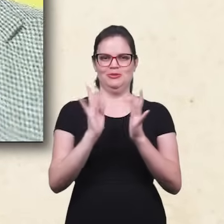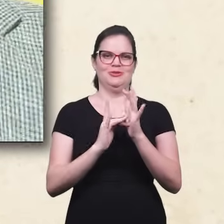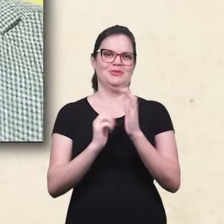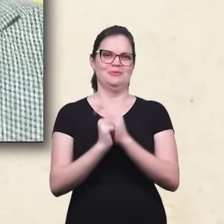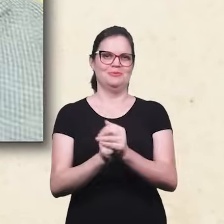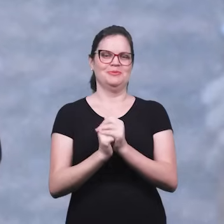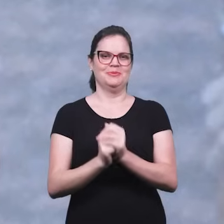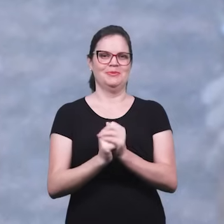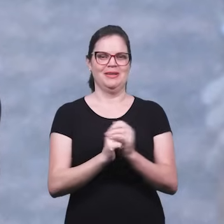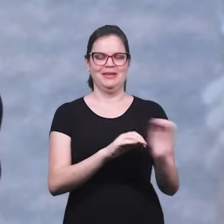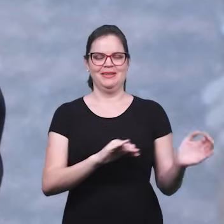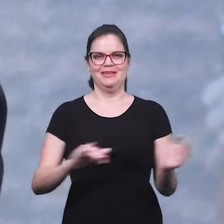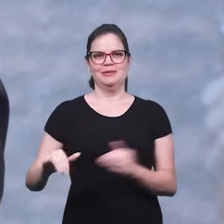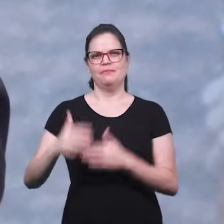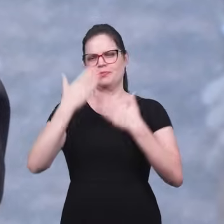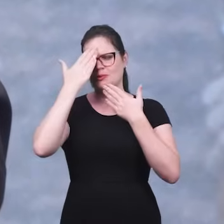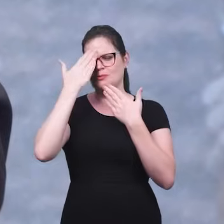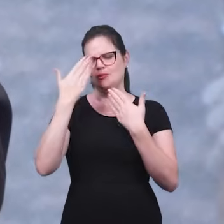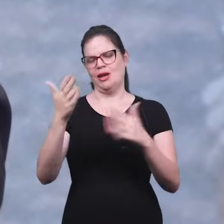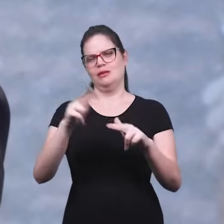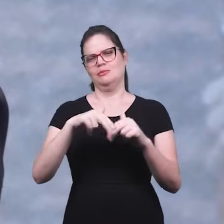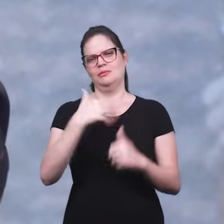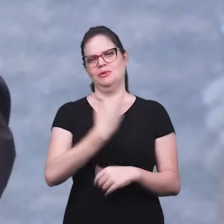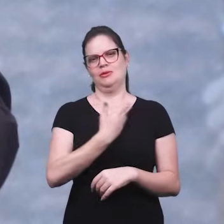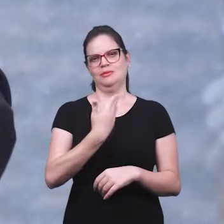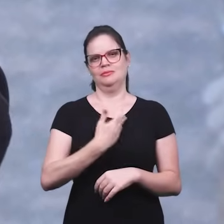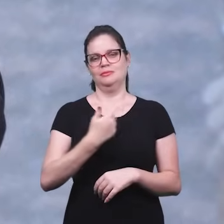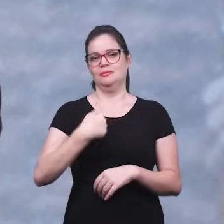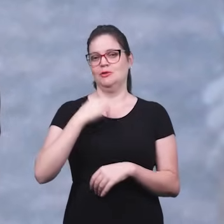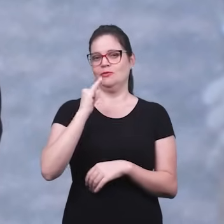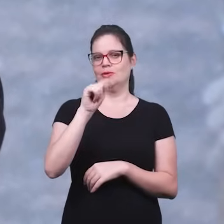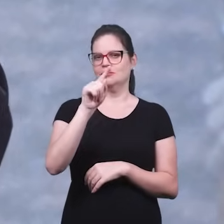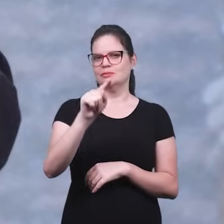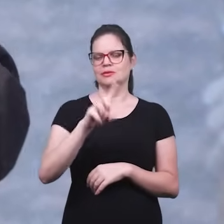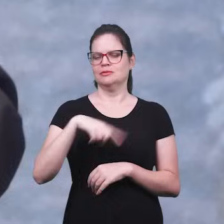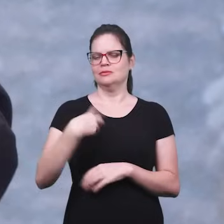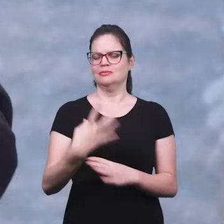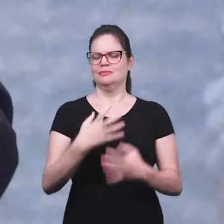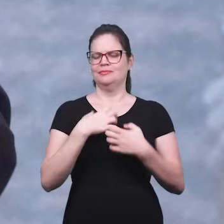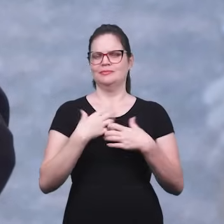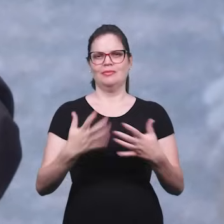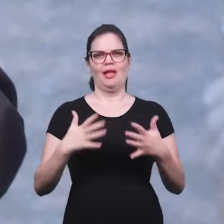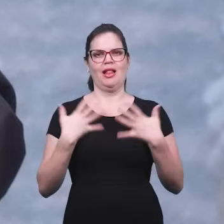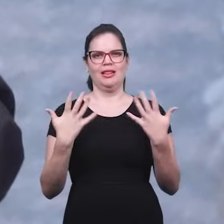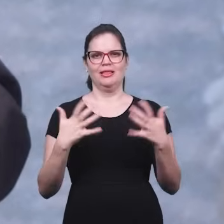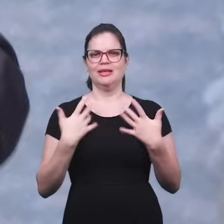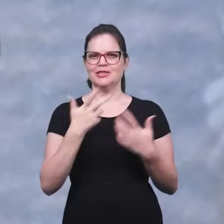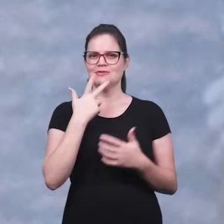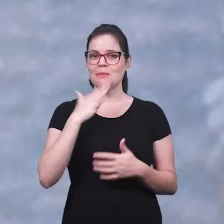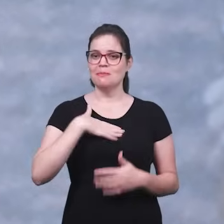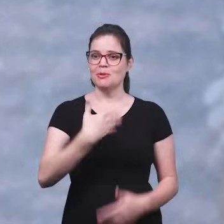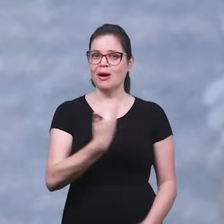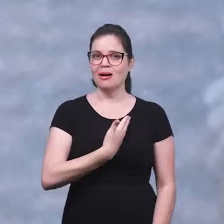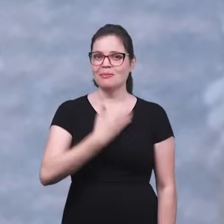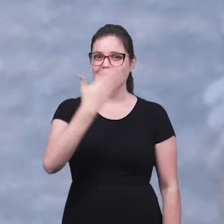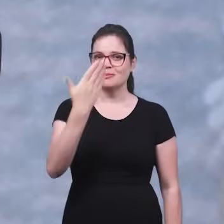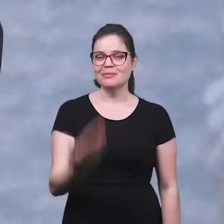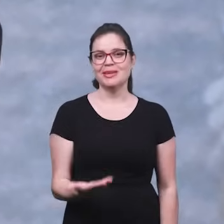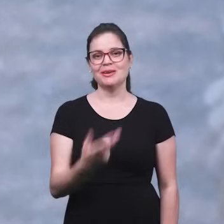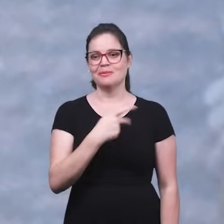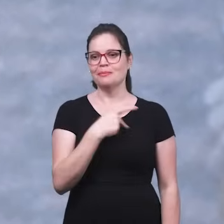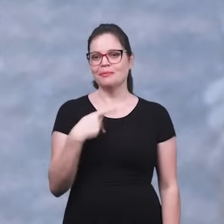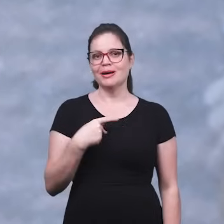Amém. Obrigado, meu companheiro, e eu quero dizer para você o seguinte, a alegria de poder dizer meu companheiro,